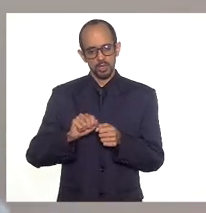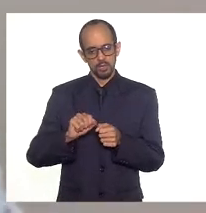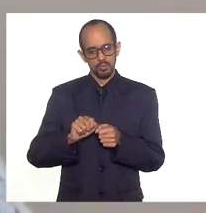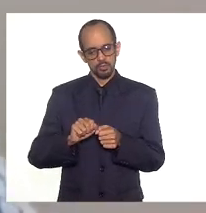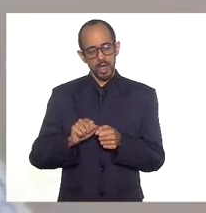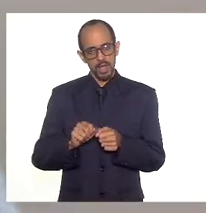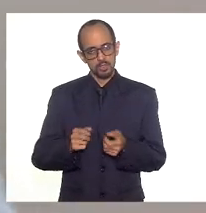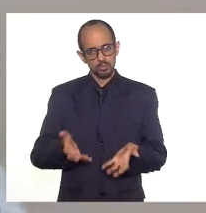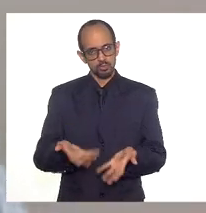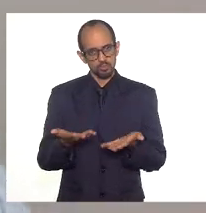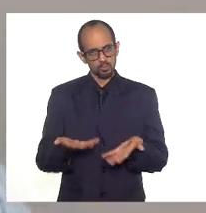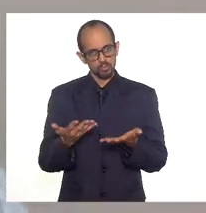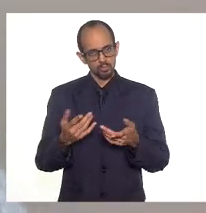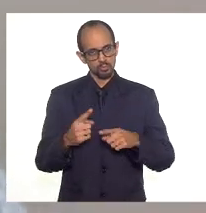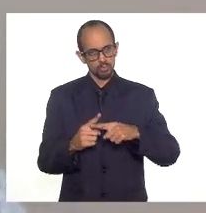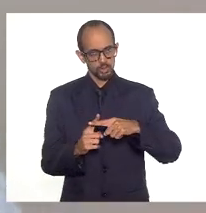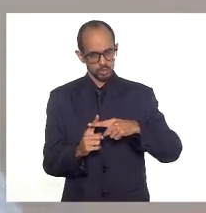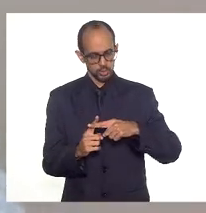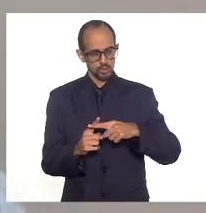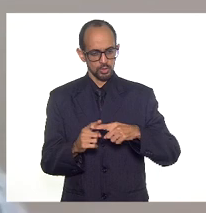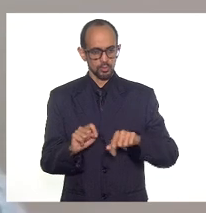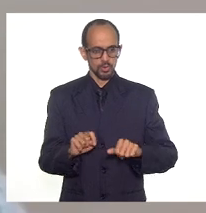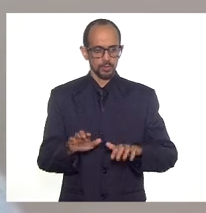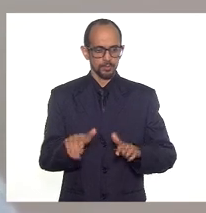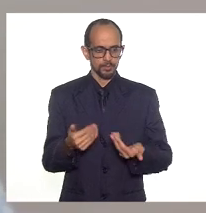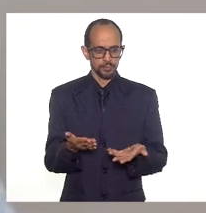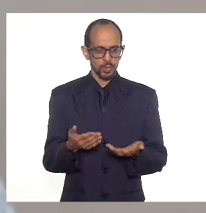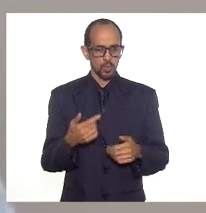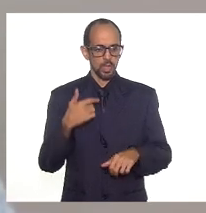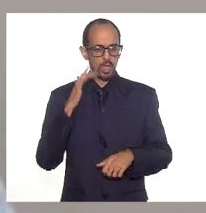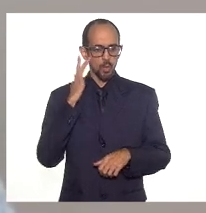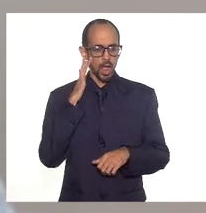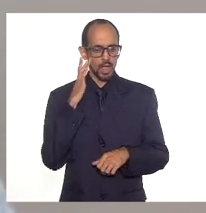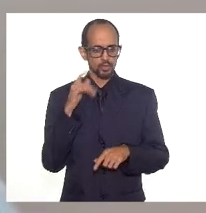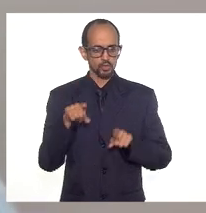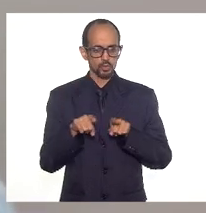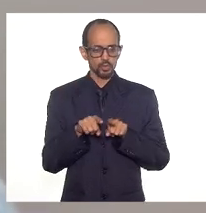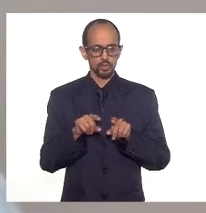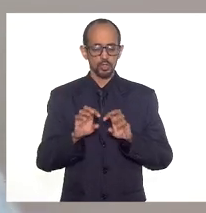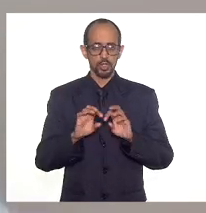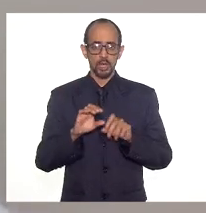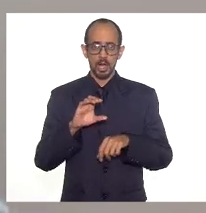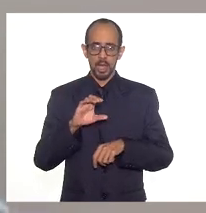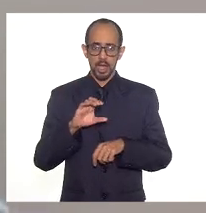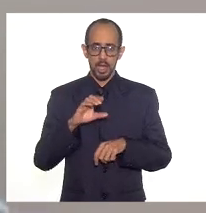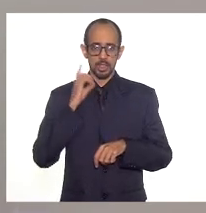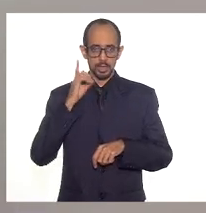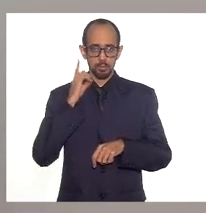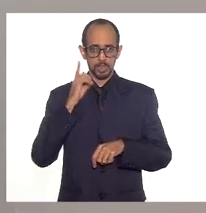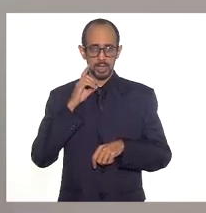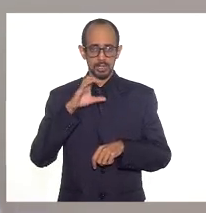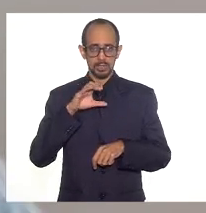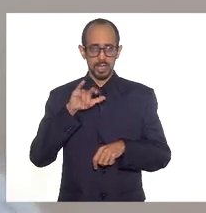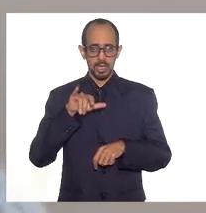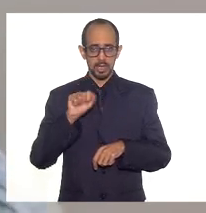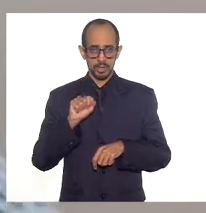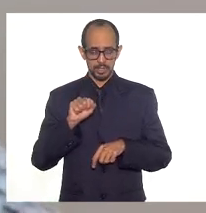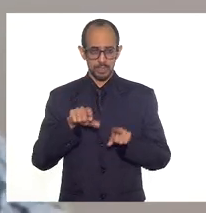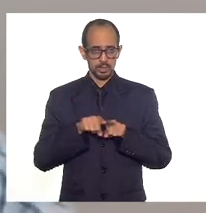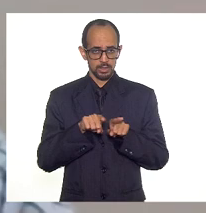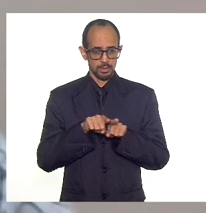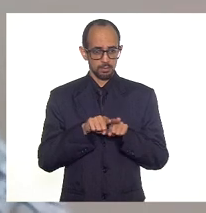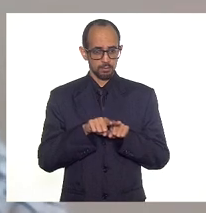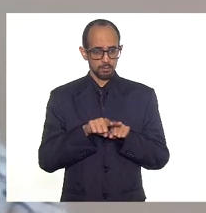positivamente. Eu acho que tanto a deputada Célia quanto o deputado Bom Tempo, né, foram bastante